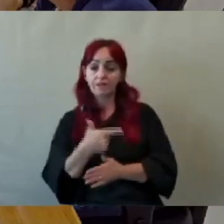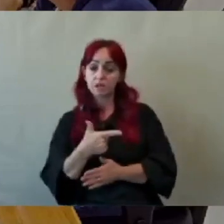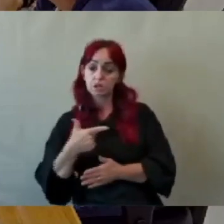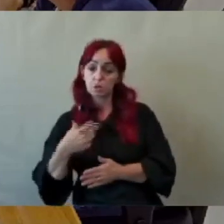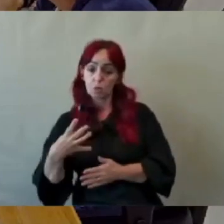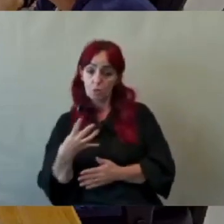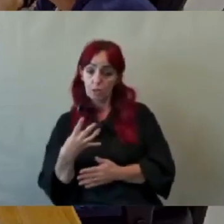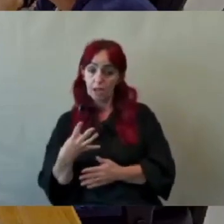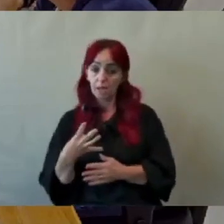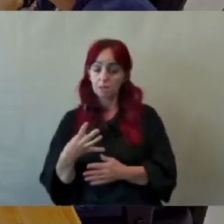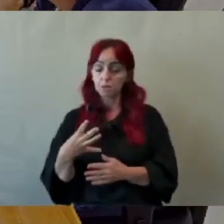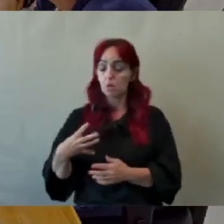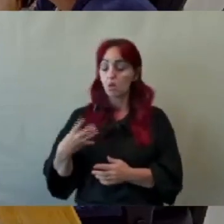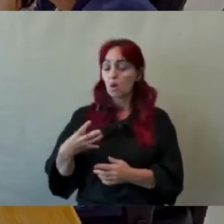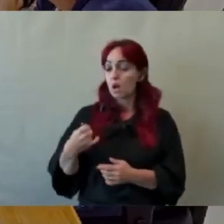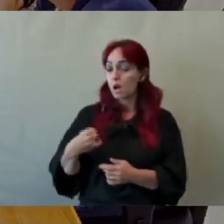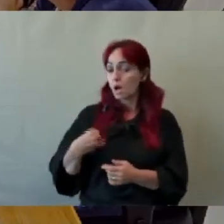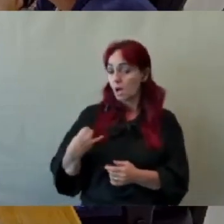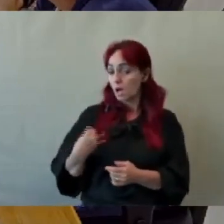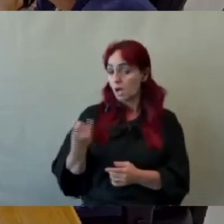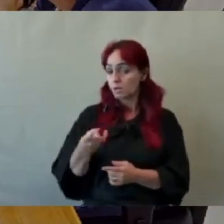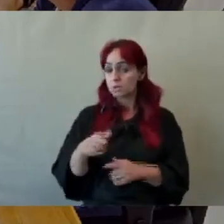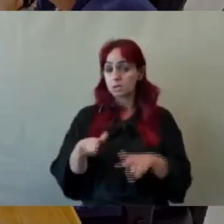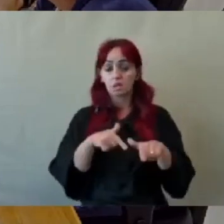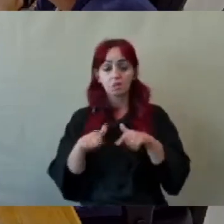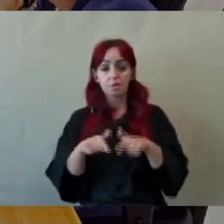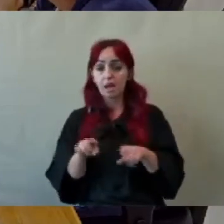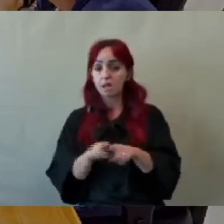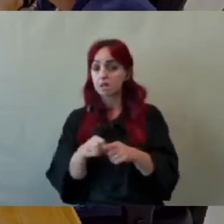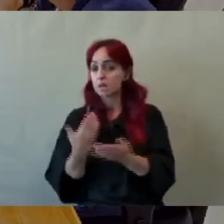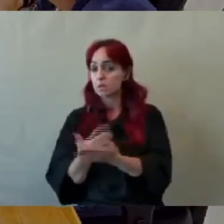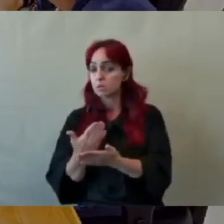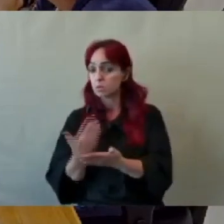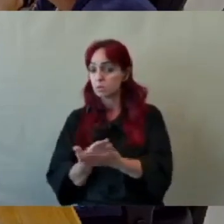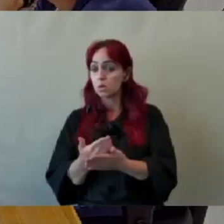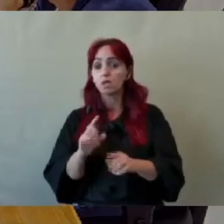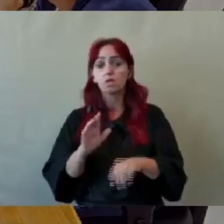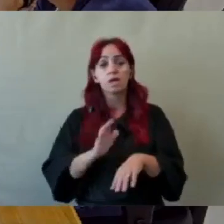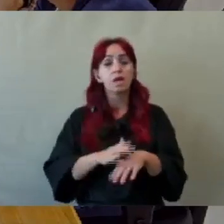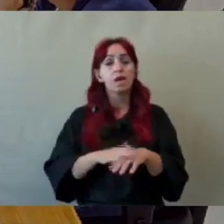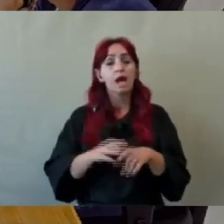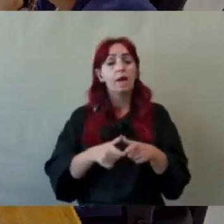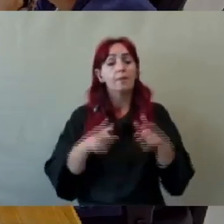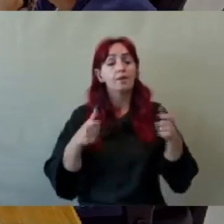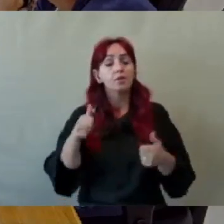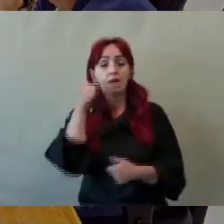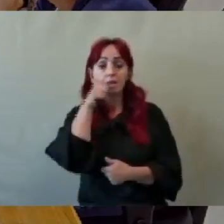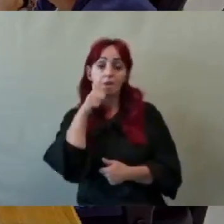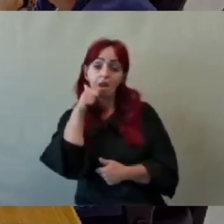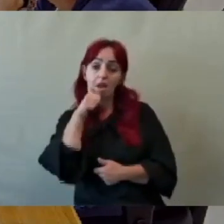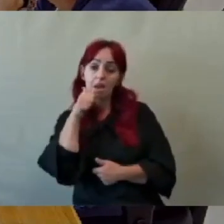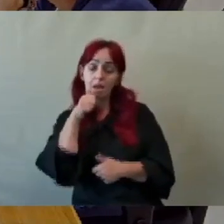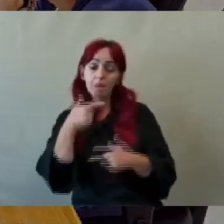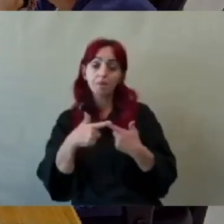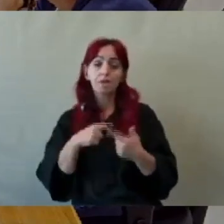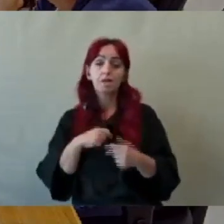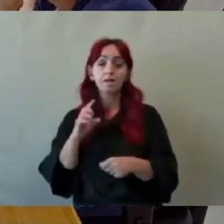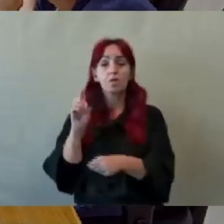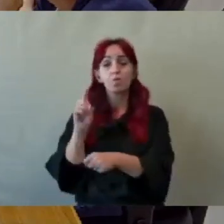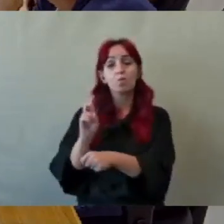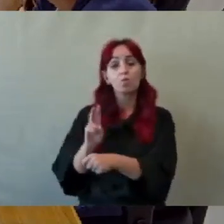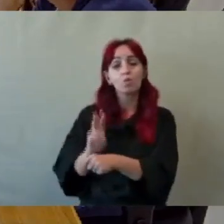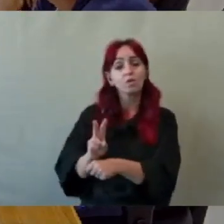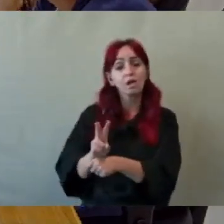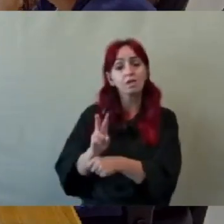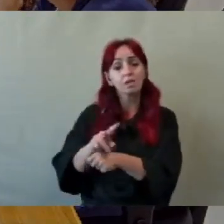a Cida falou que como isso é maior entre as mulheres, porque muitas vezes essas mulheres estão em casa cuidando de alguém. E